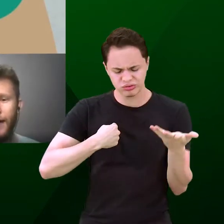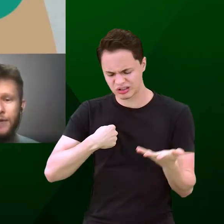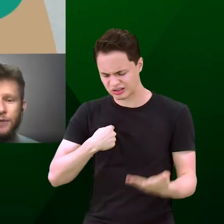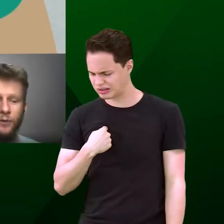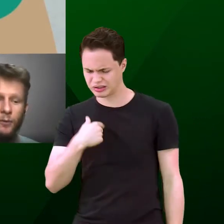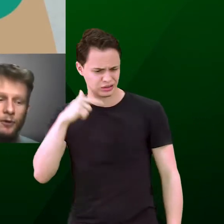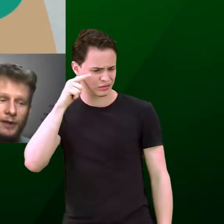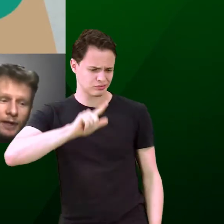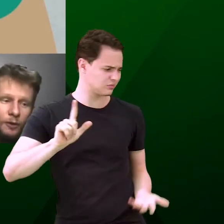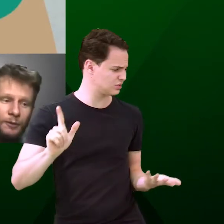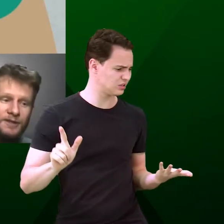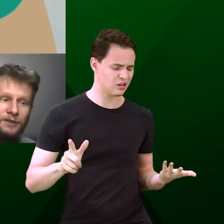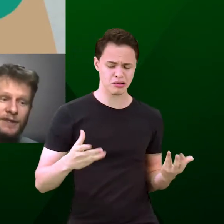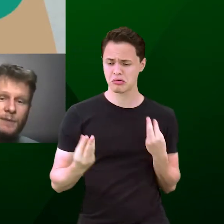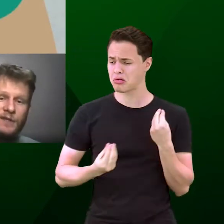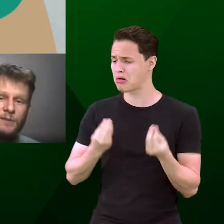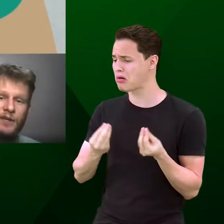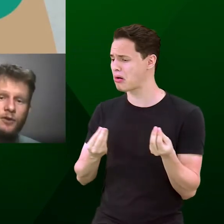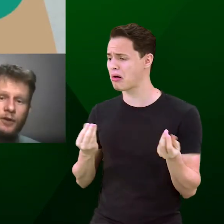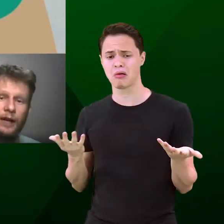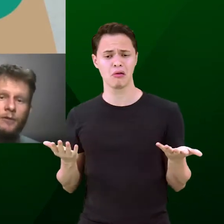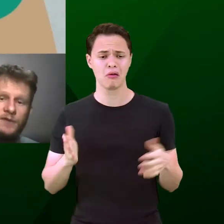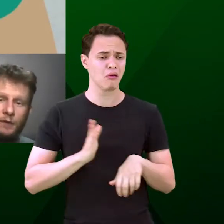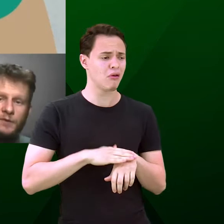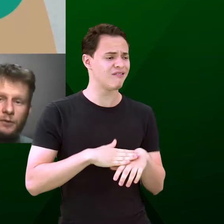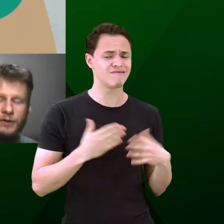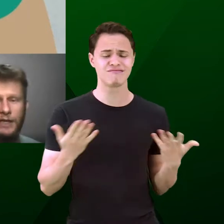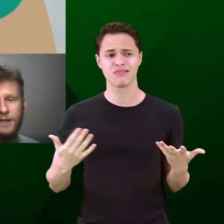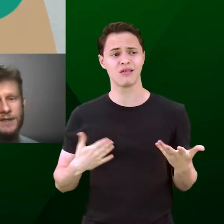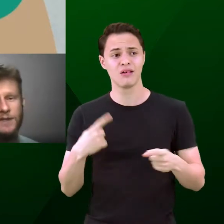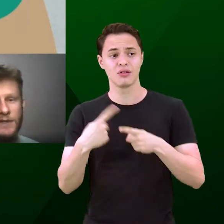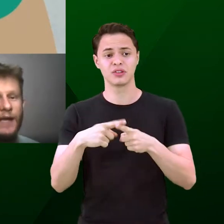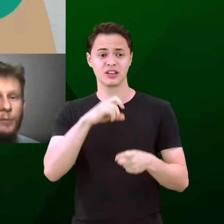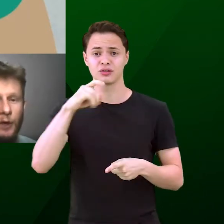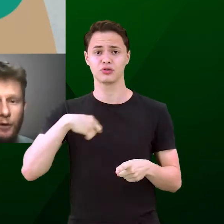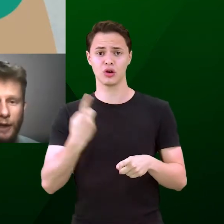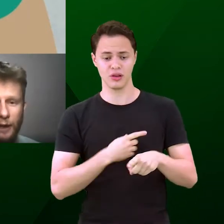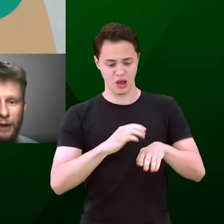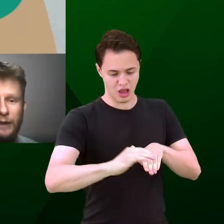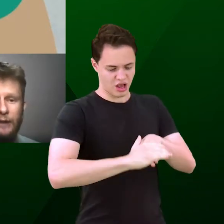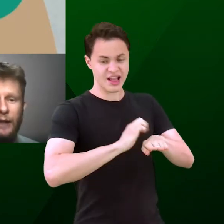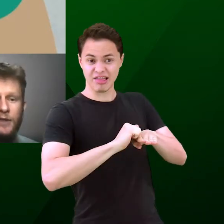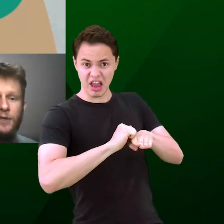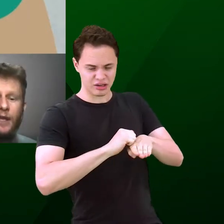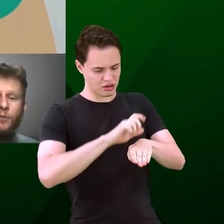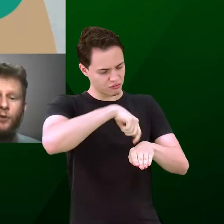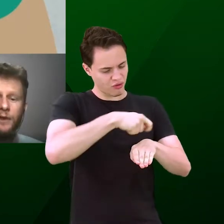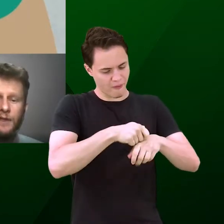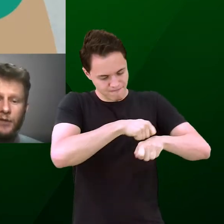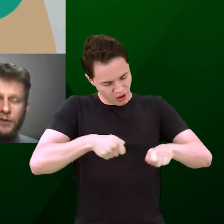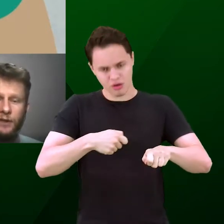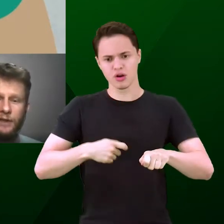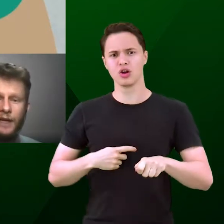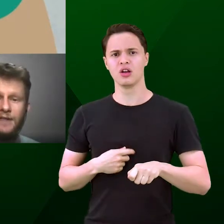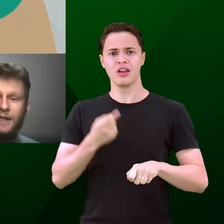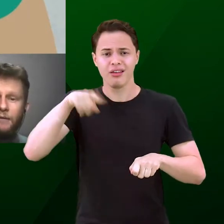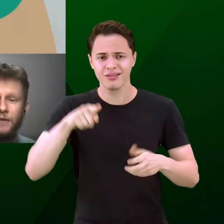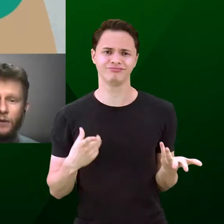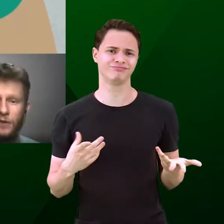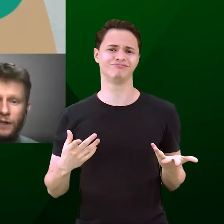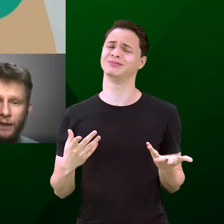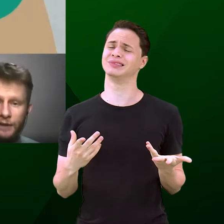do que eu aprendi, né, nesse meio, que parece simples, mas a gente vê que não é tão simples assim, vou sair